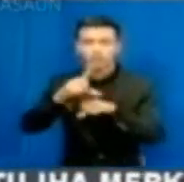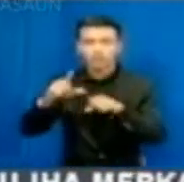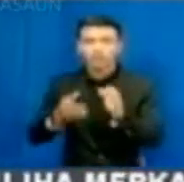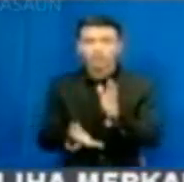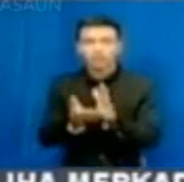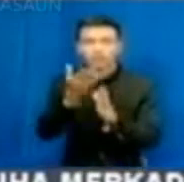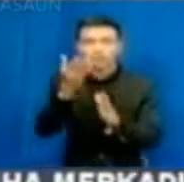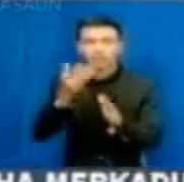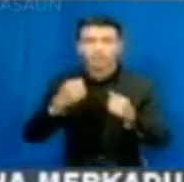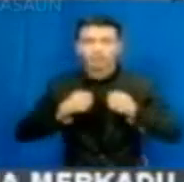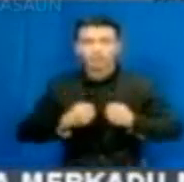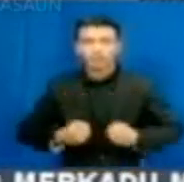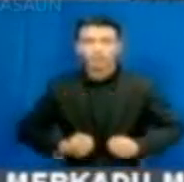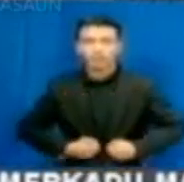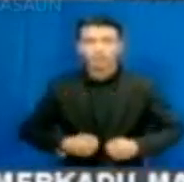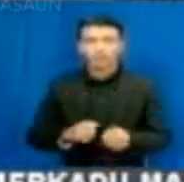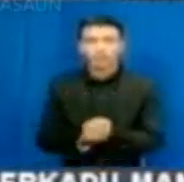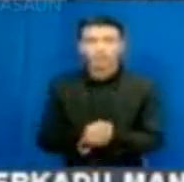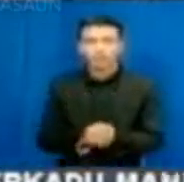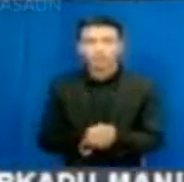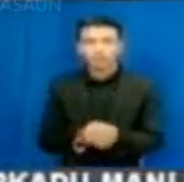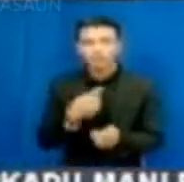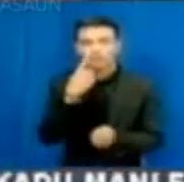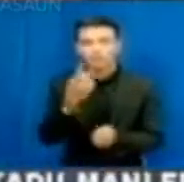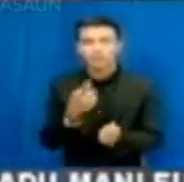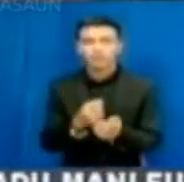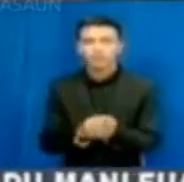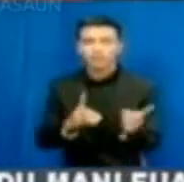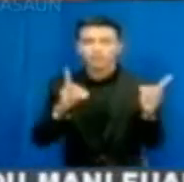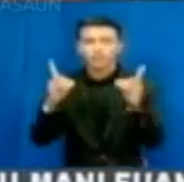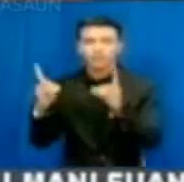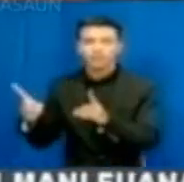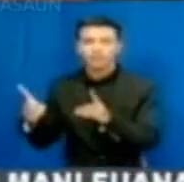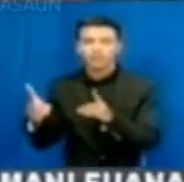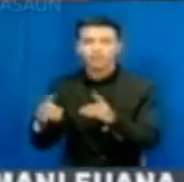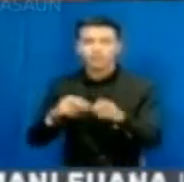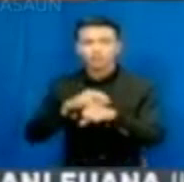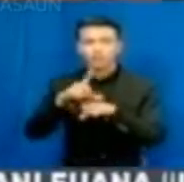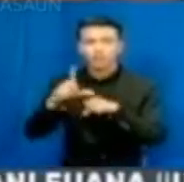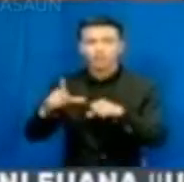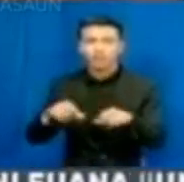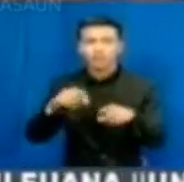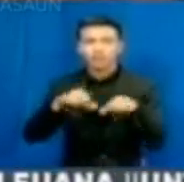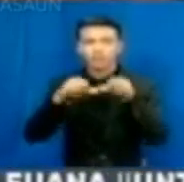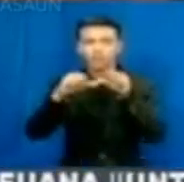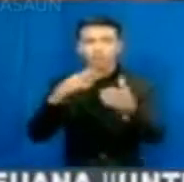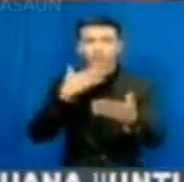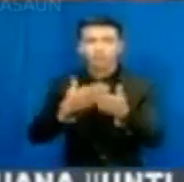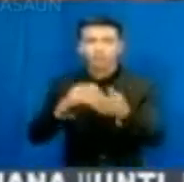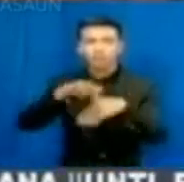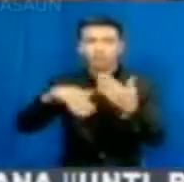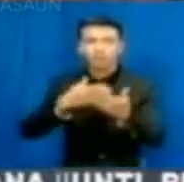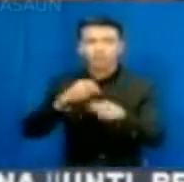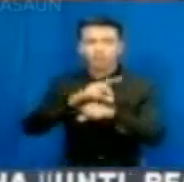hasae imunidade. Bonifácio Macaulay dos Reis ateten, implementação campanha nacional, atu laudia que a território